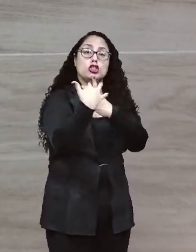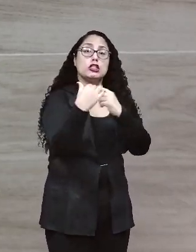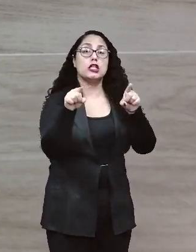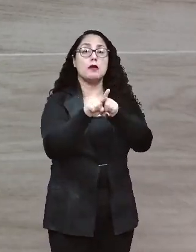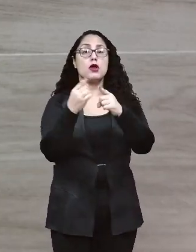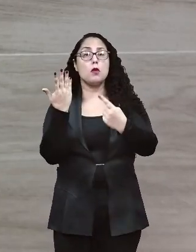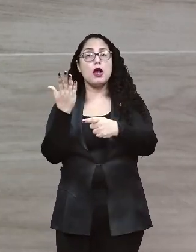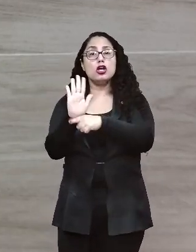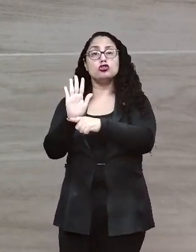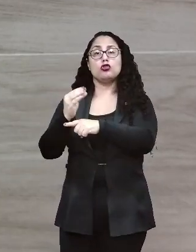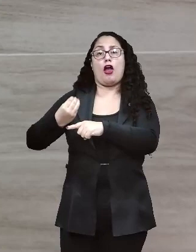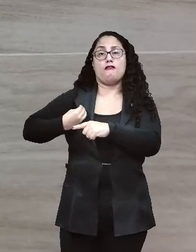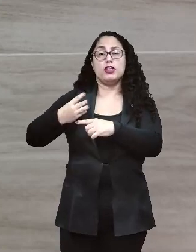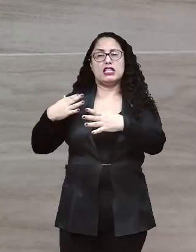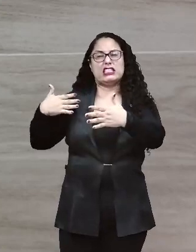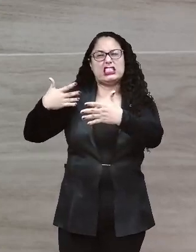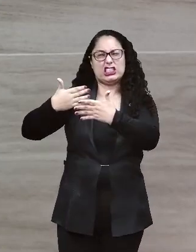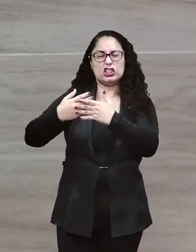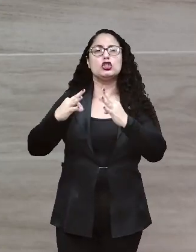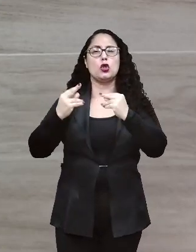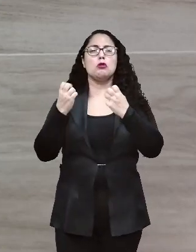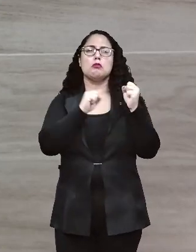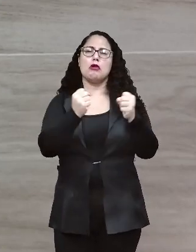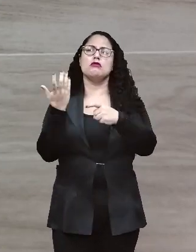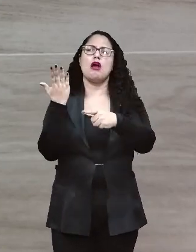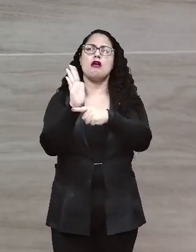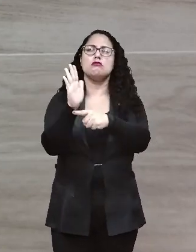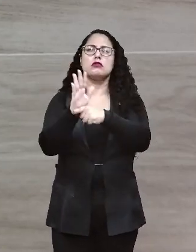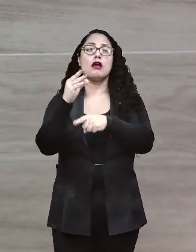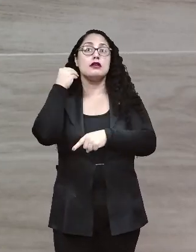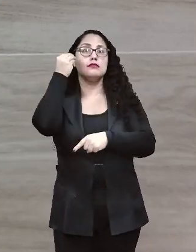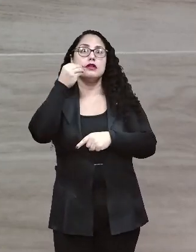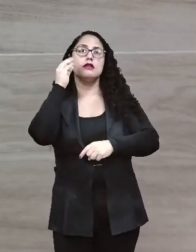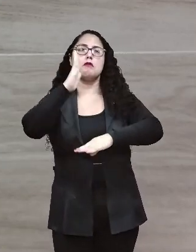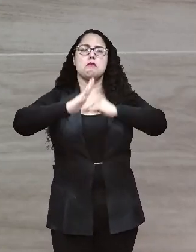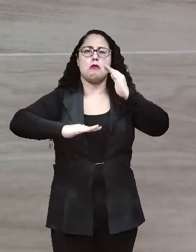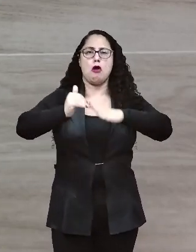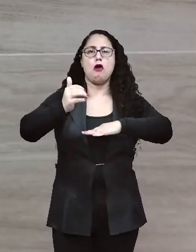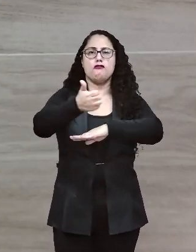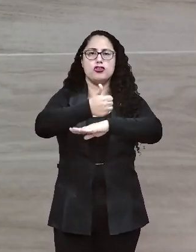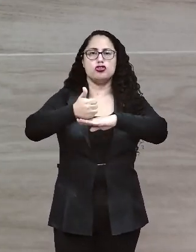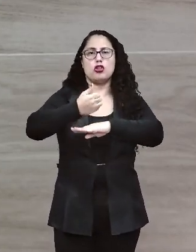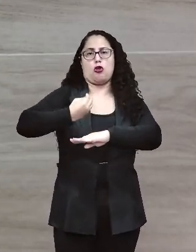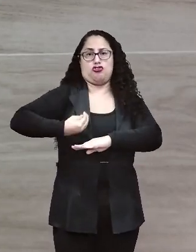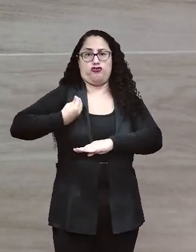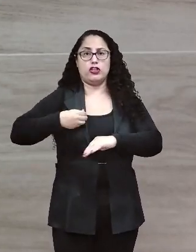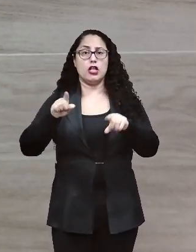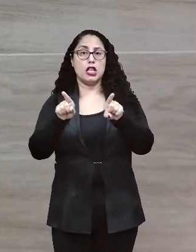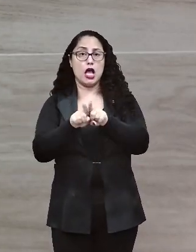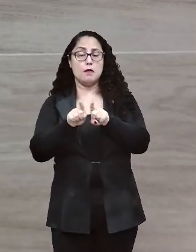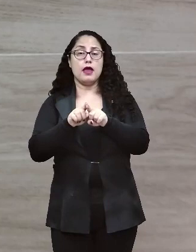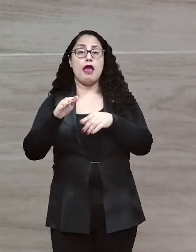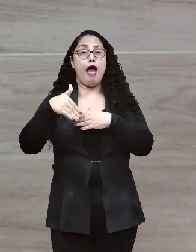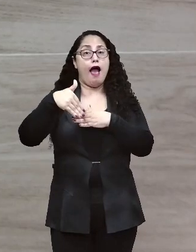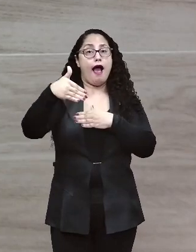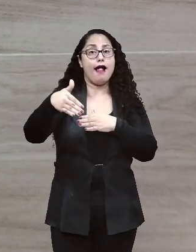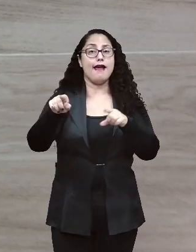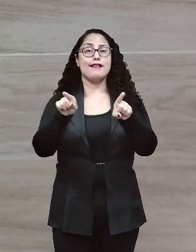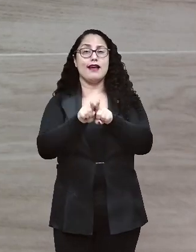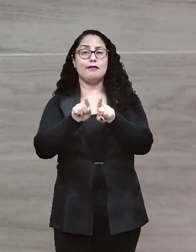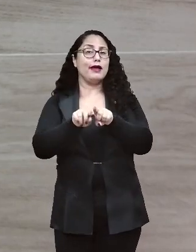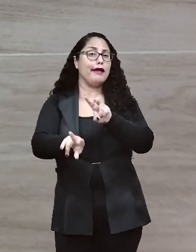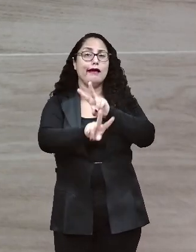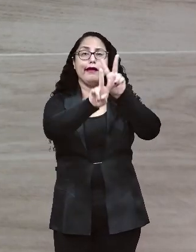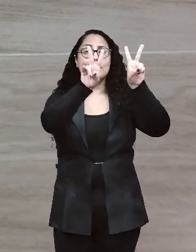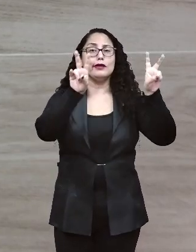ele contribui a vida toda, ele pode continuar contribuindo com as suas experiências profissionais e de vida, né? E, além disso, tem a